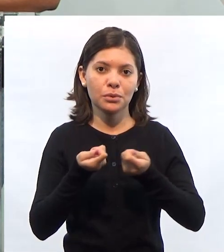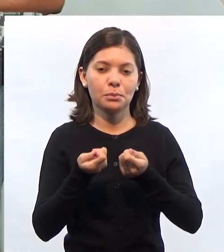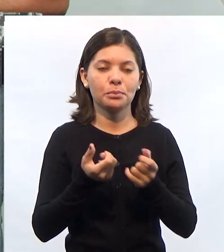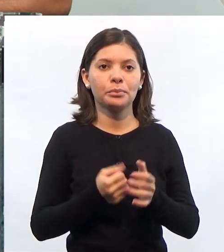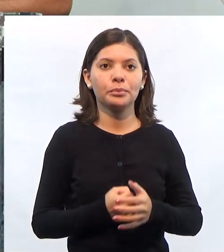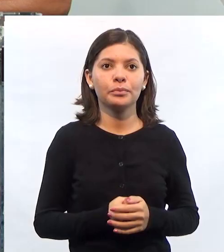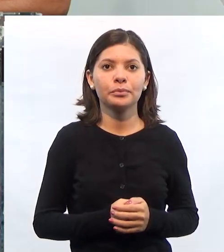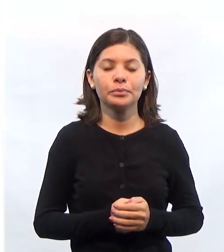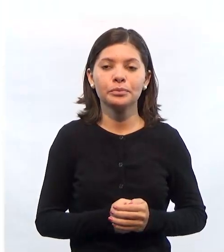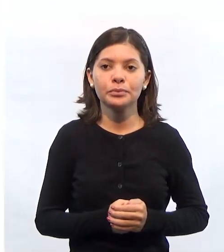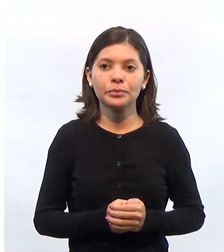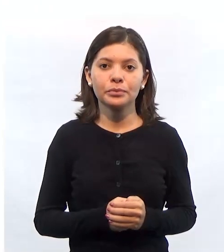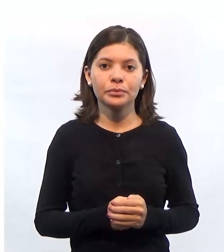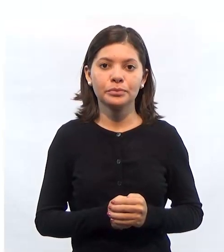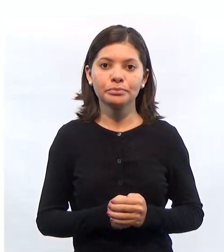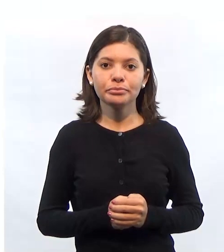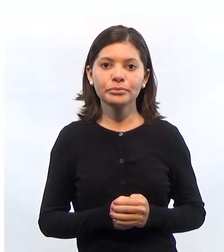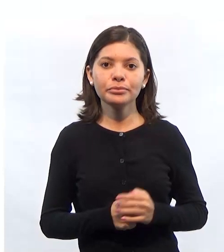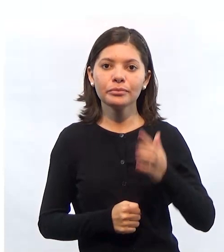produção